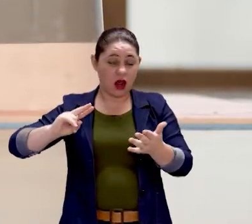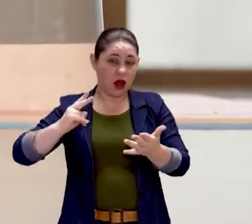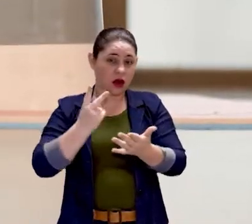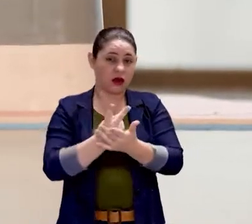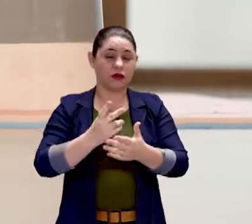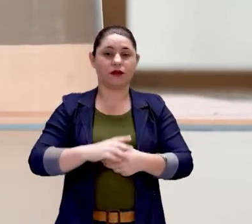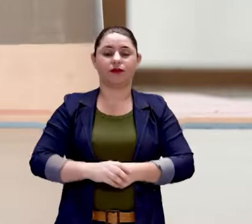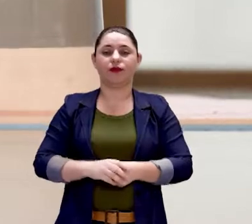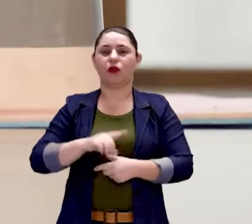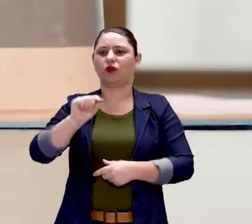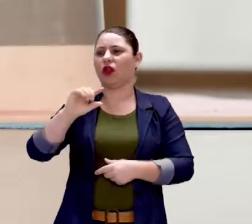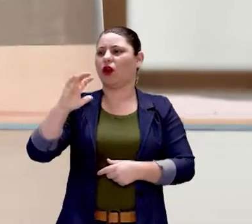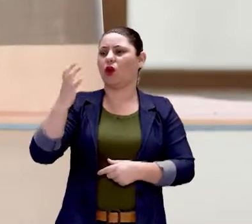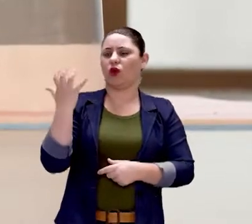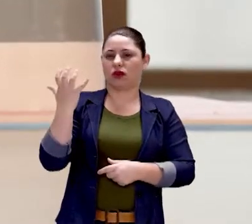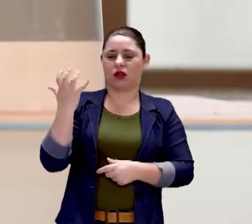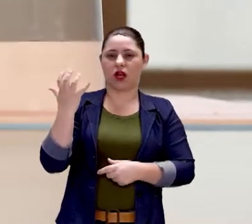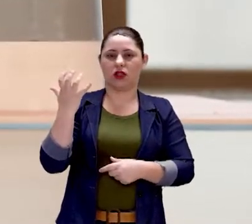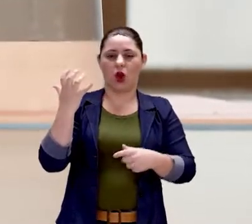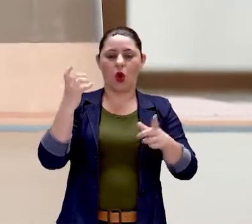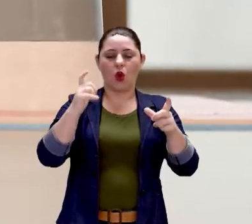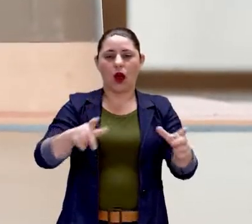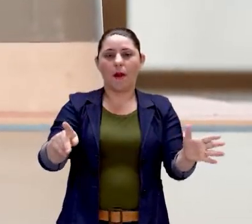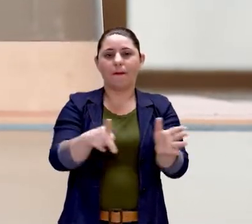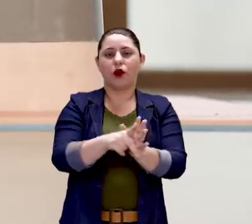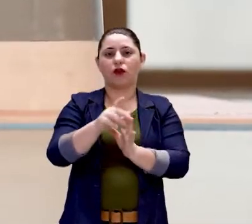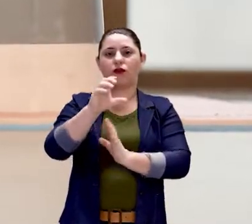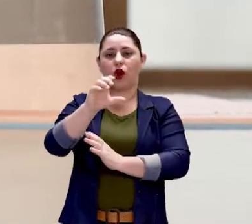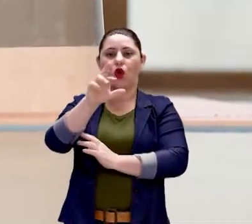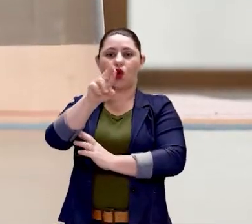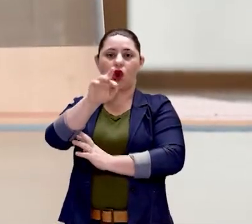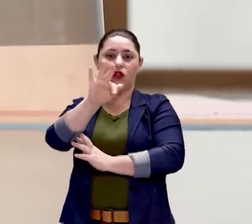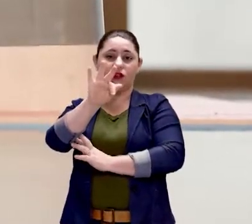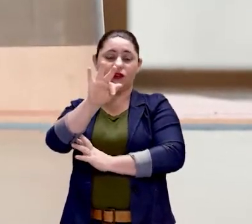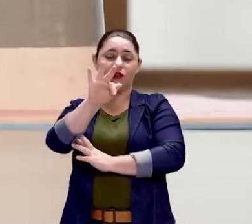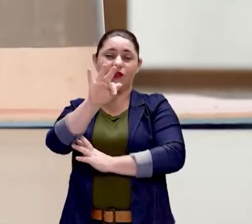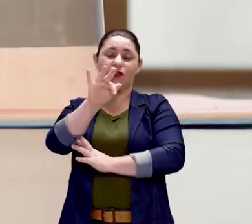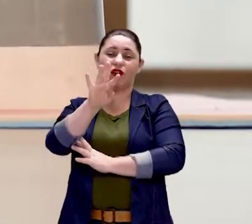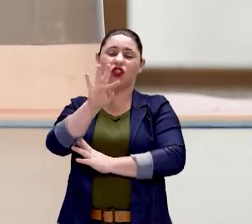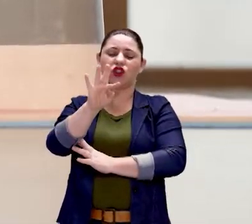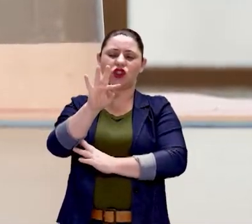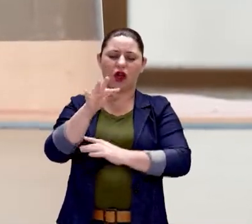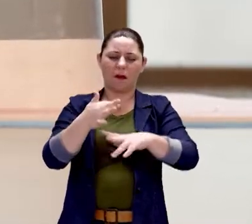forma errada, que é o que acontece nos boxes de CrossFit hoje. Por que o CrossFit